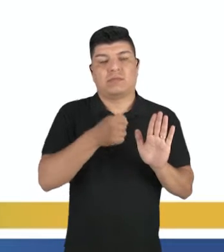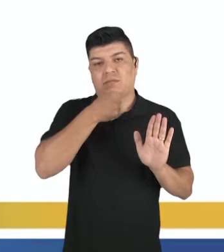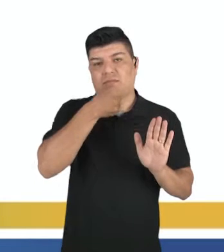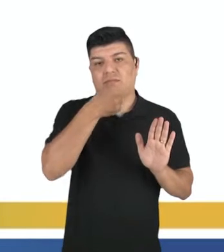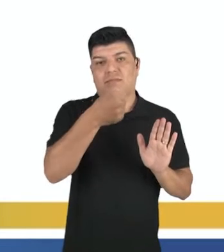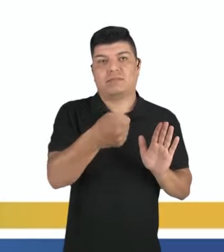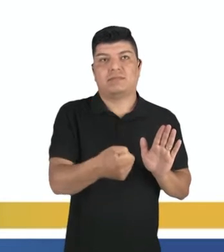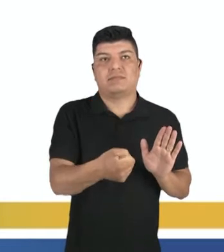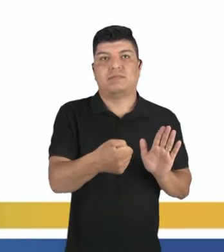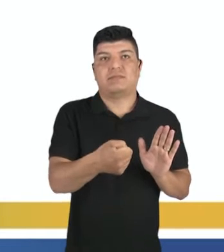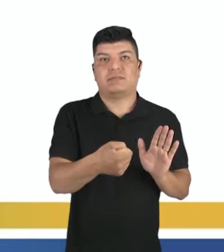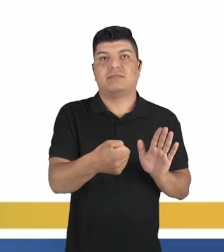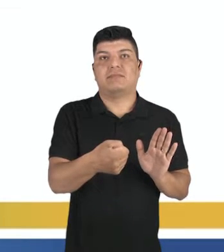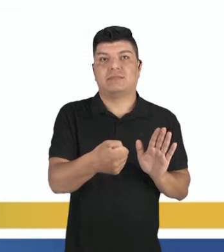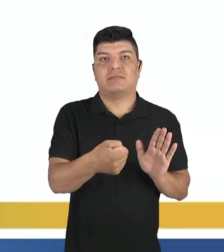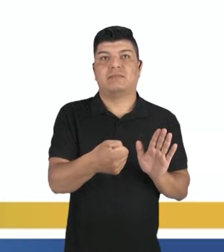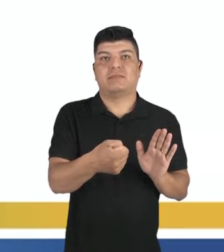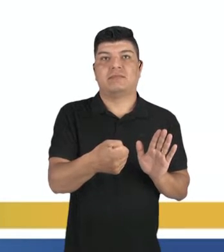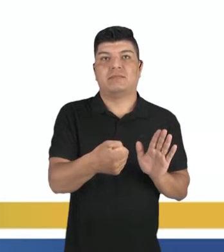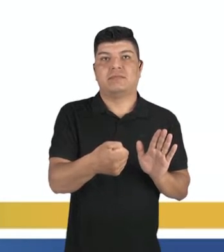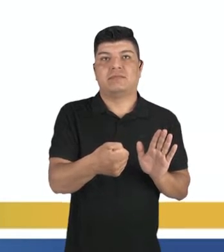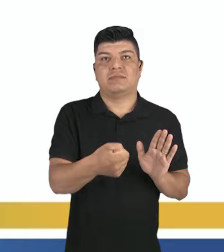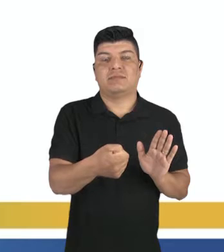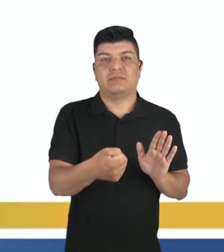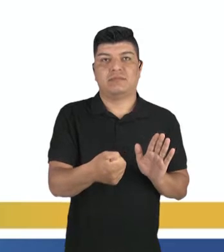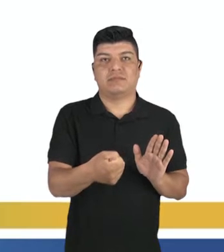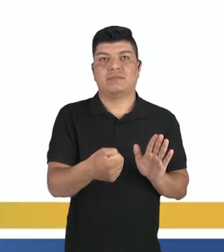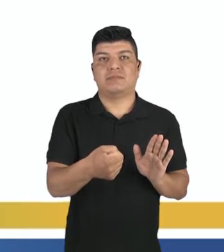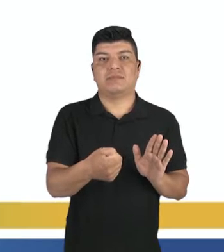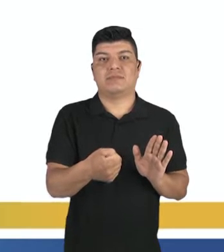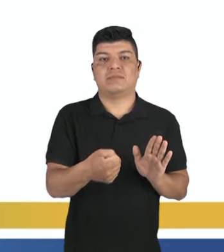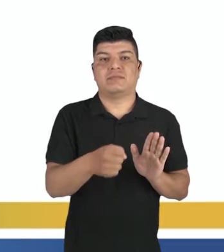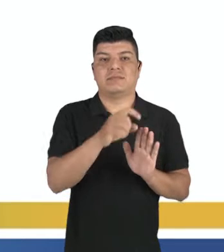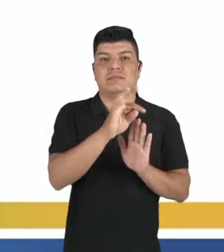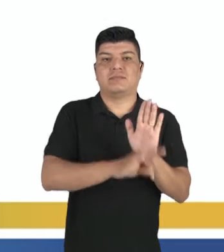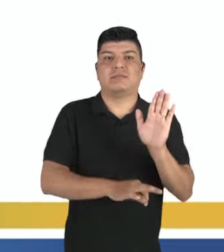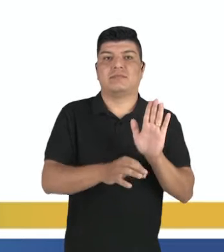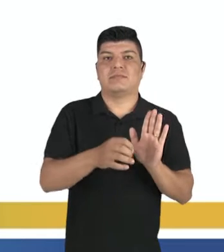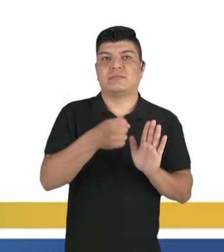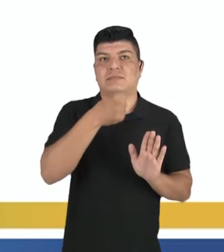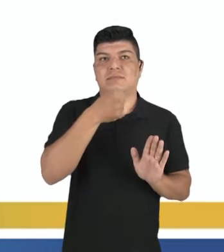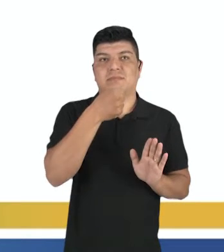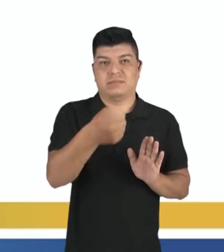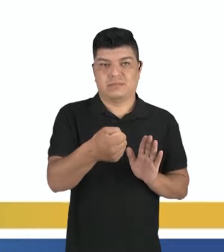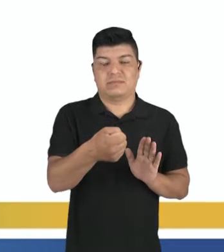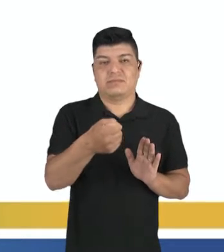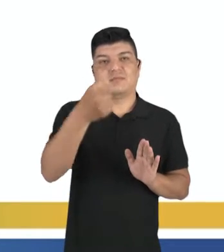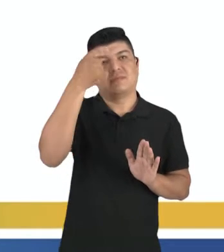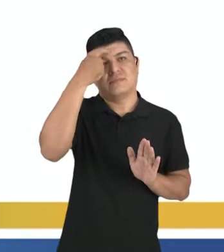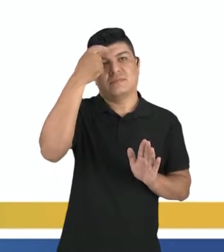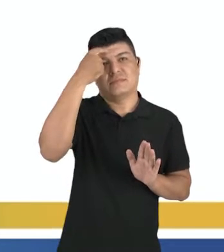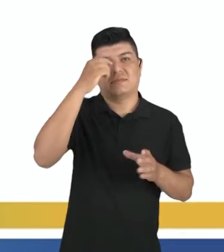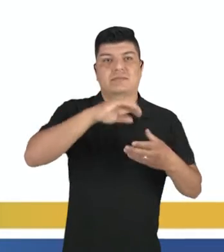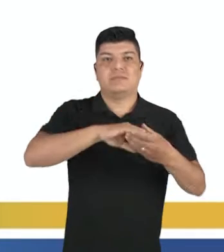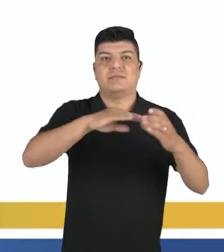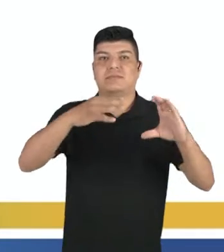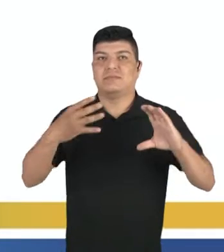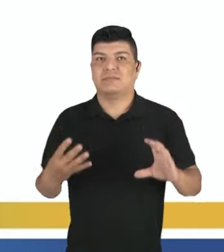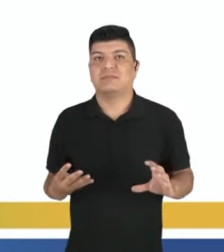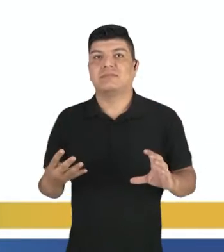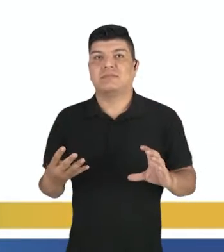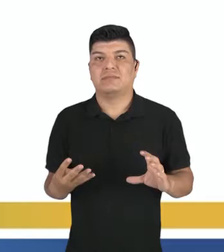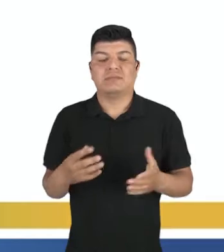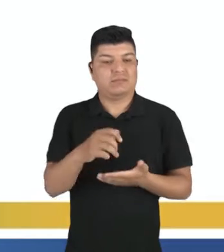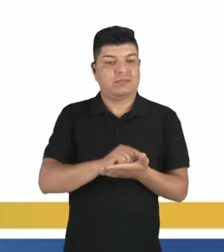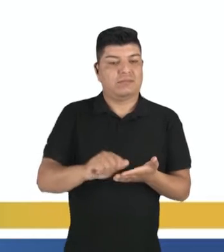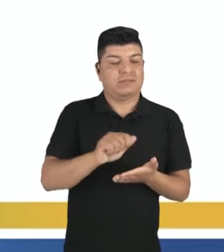da reportagem, ele já está dizendo, olha, esse texto aqui é uma reportagem. Aí você já pensa um pouco nas características, como